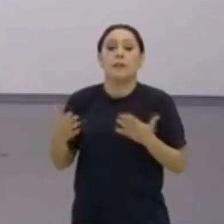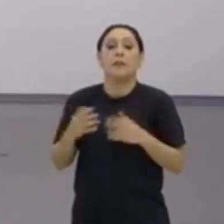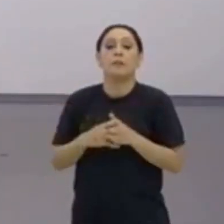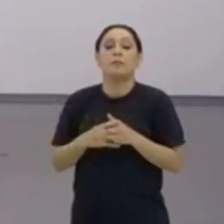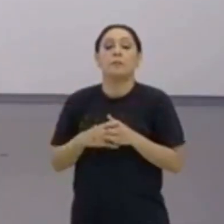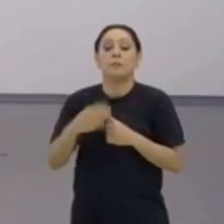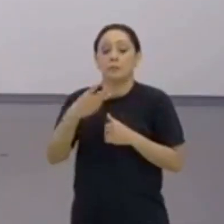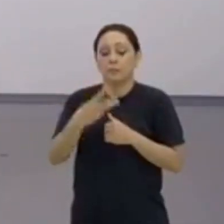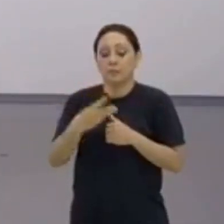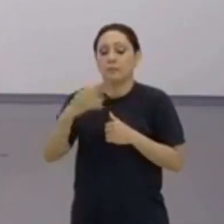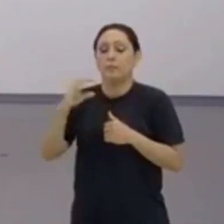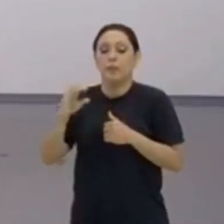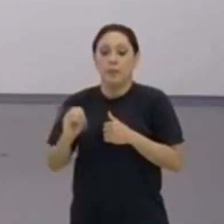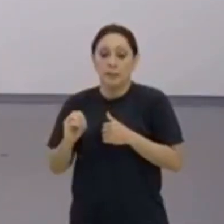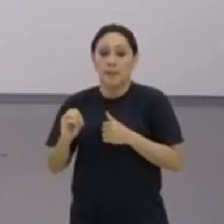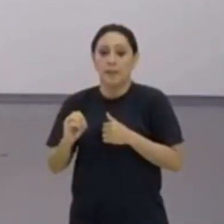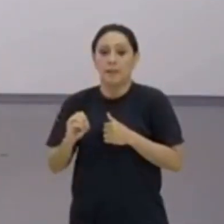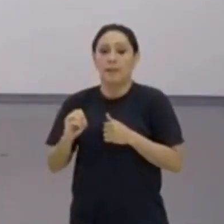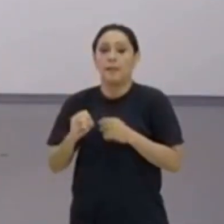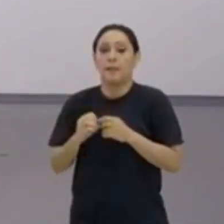quê?